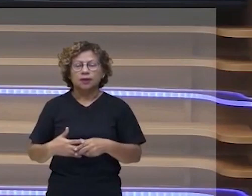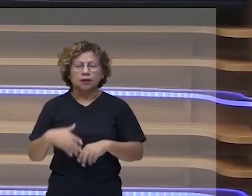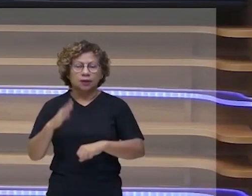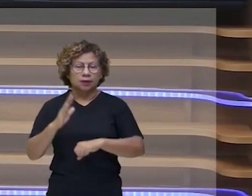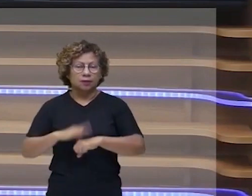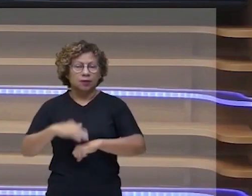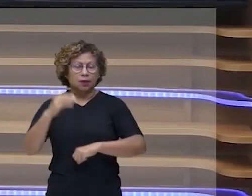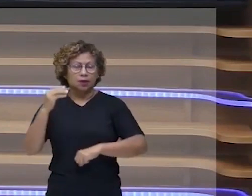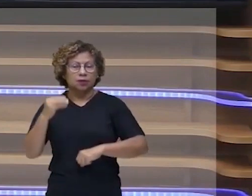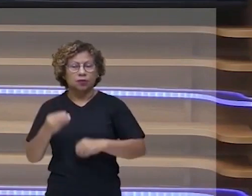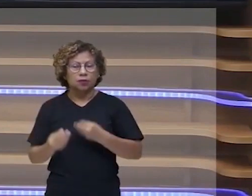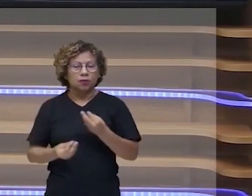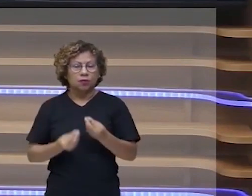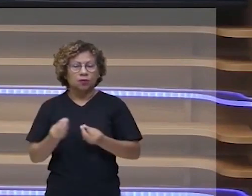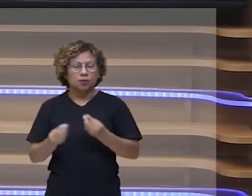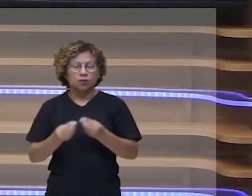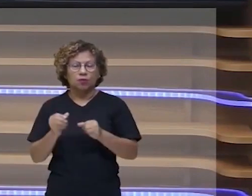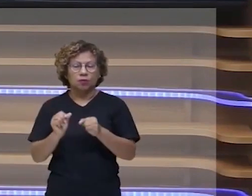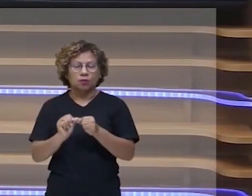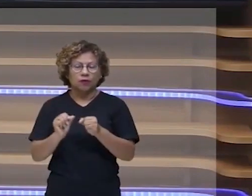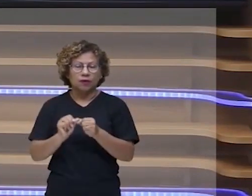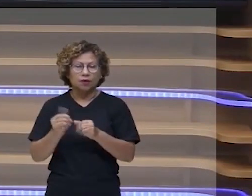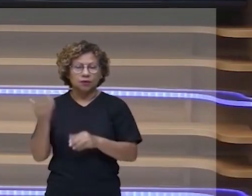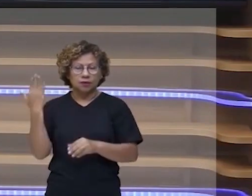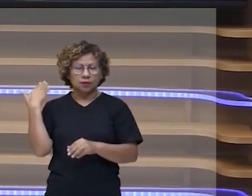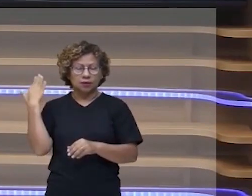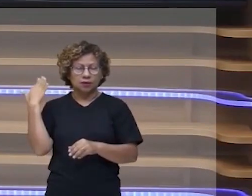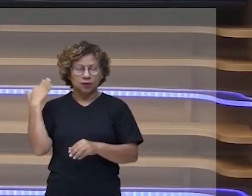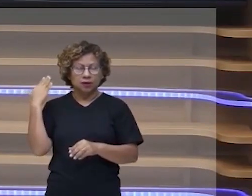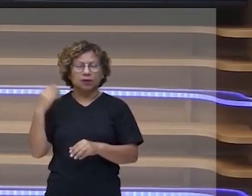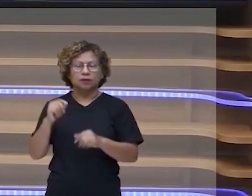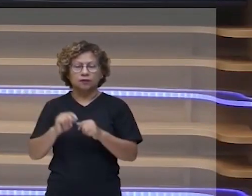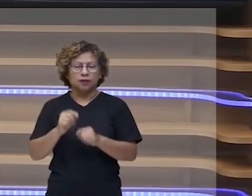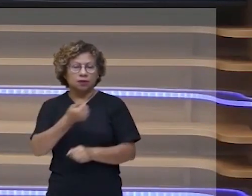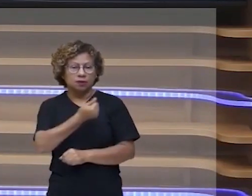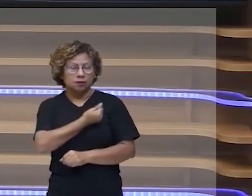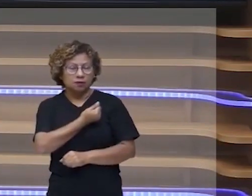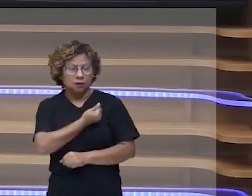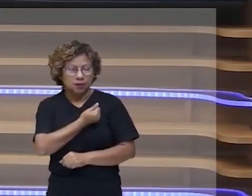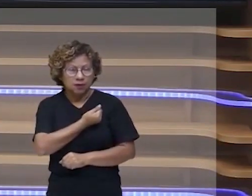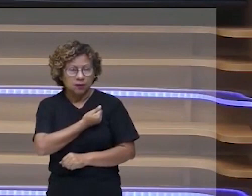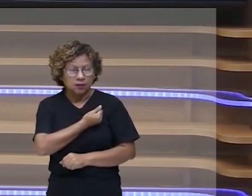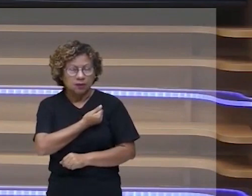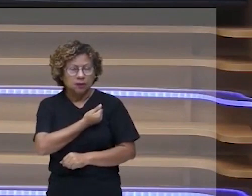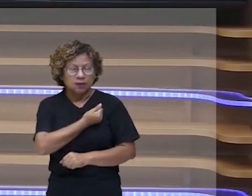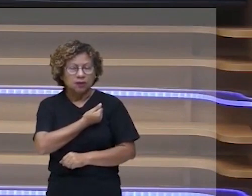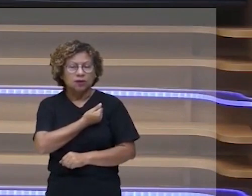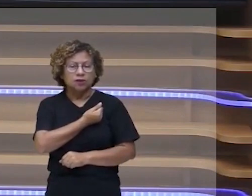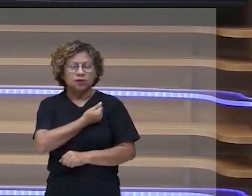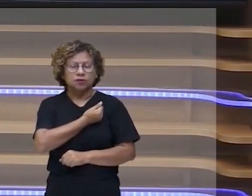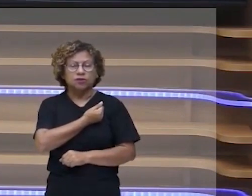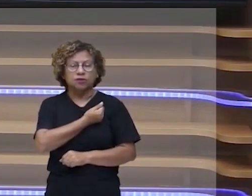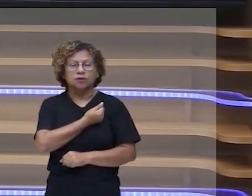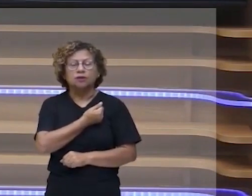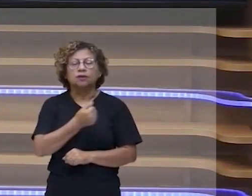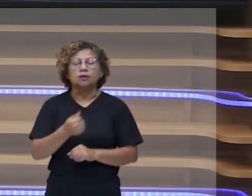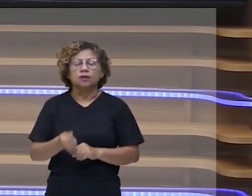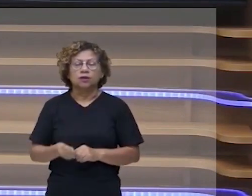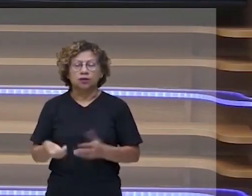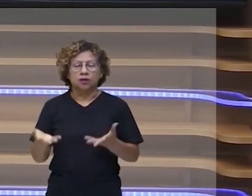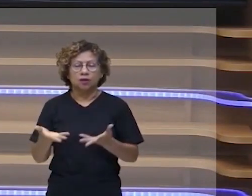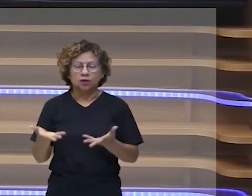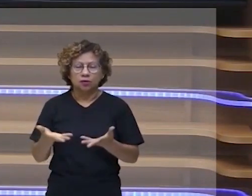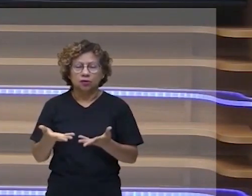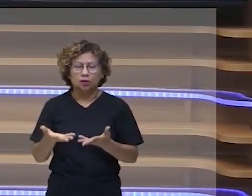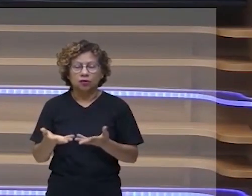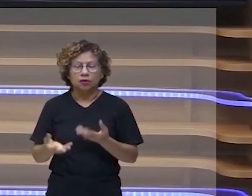situações diferenciadas. Nós vimos anteriormente o algoritmo de resolução e agora nós vamos, de fato, então, aplicá-las de uma maneira